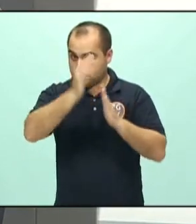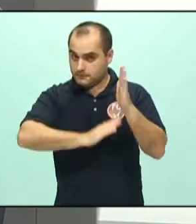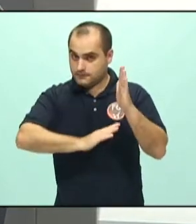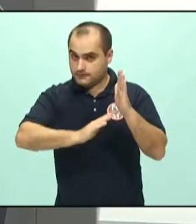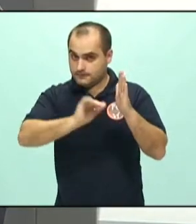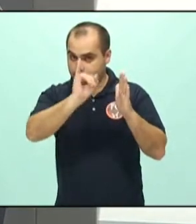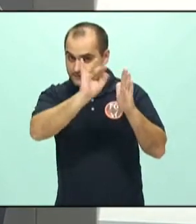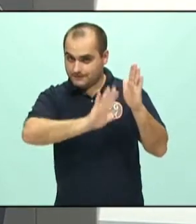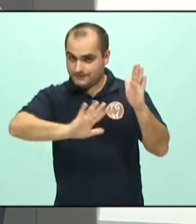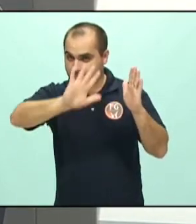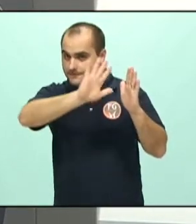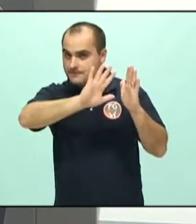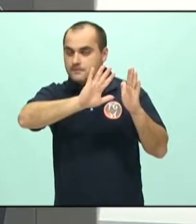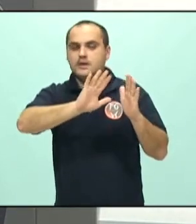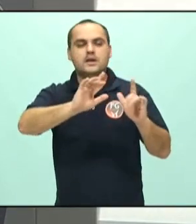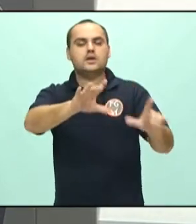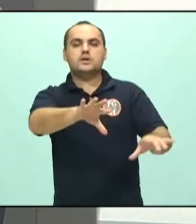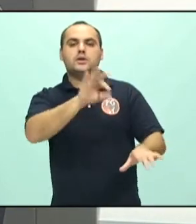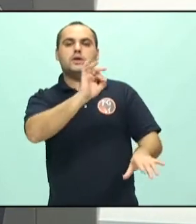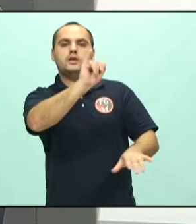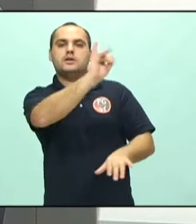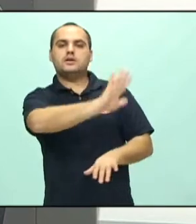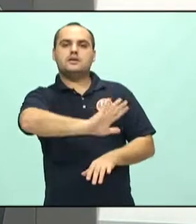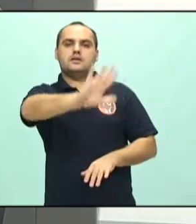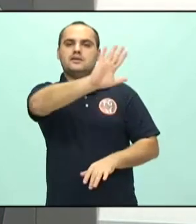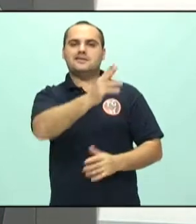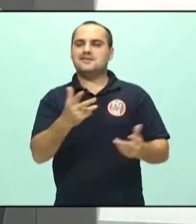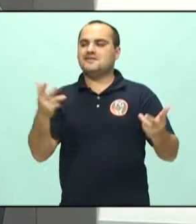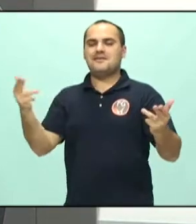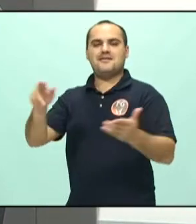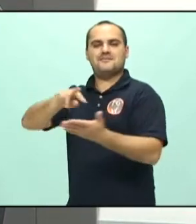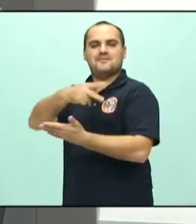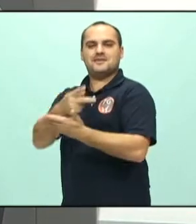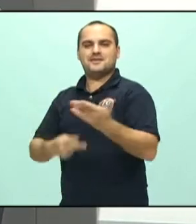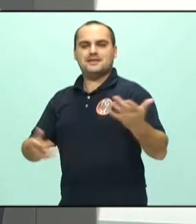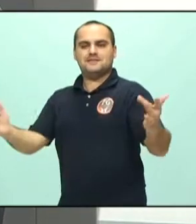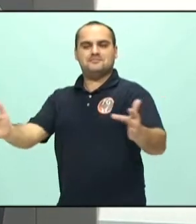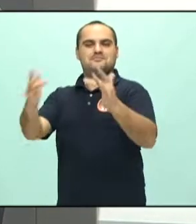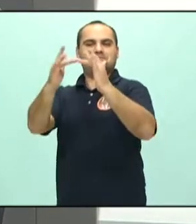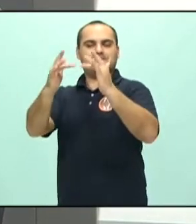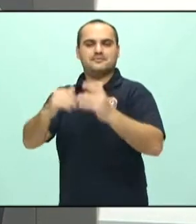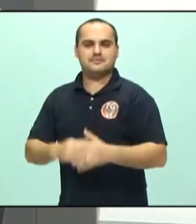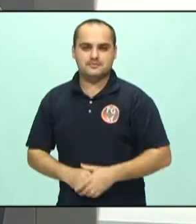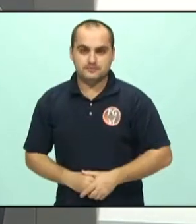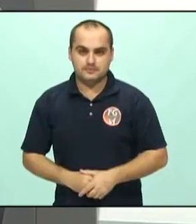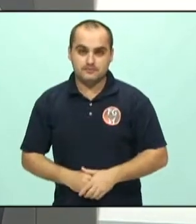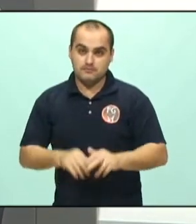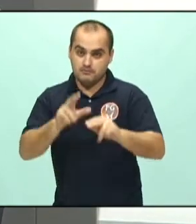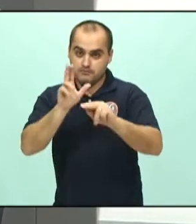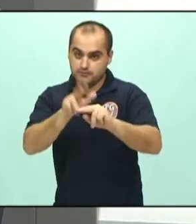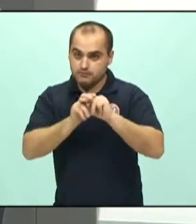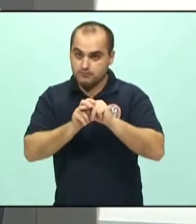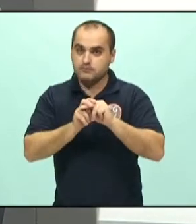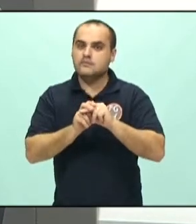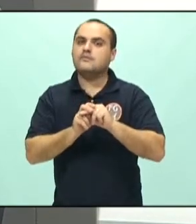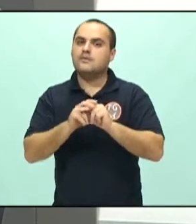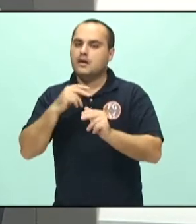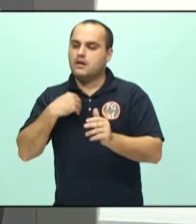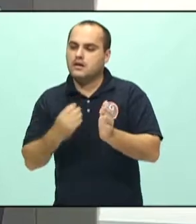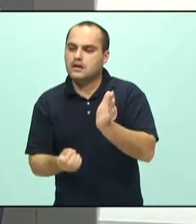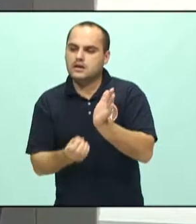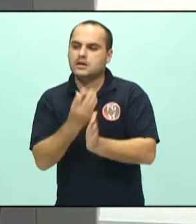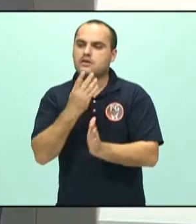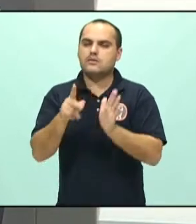que se aproximassem das temáticas das poesias. E aí eles fizeram as reproduções